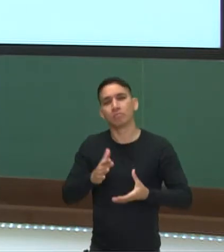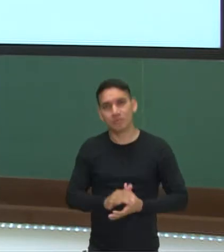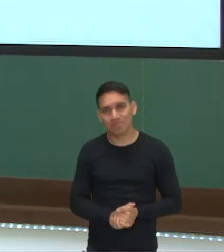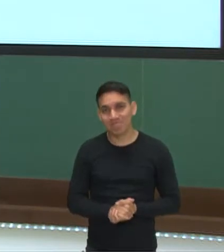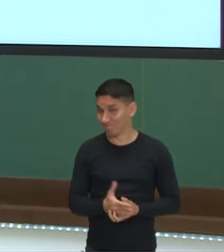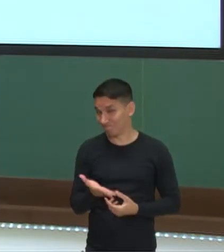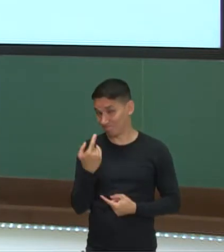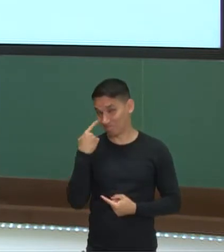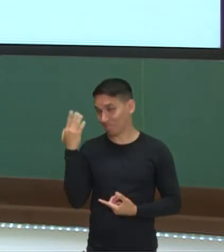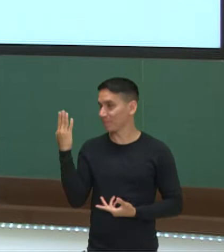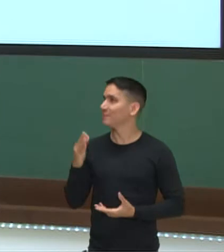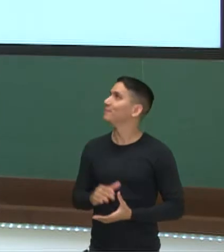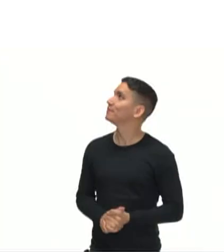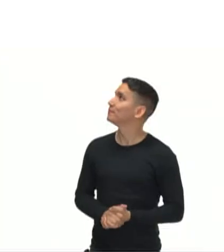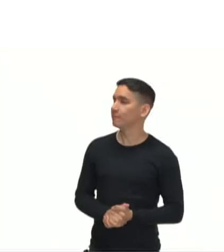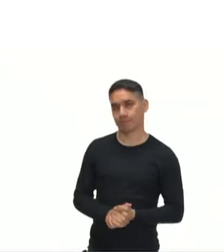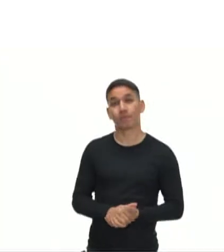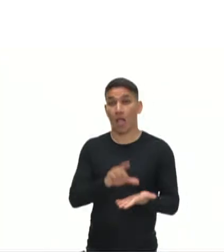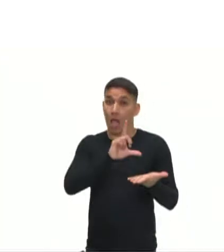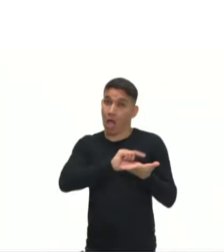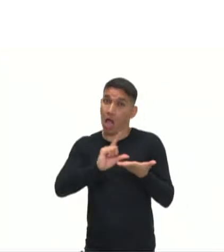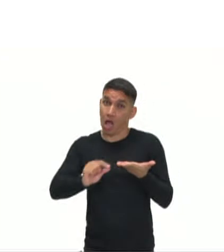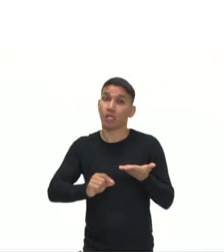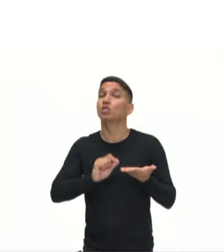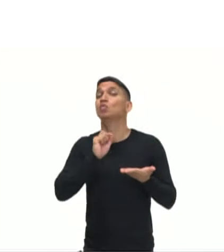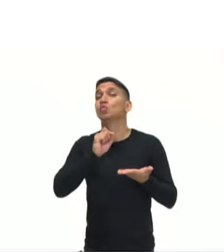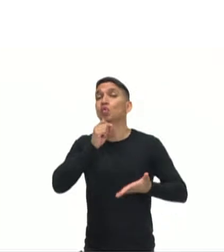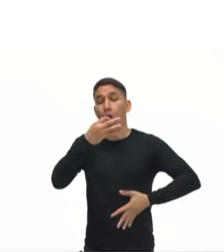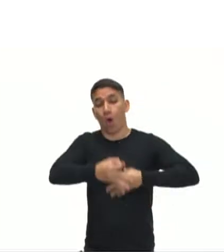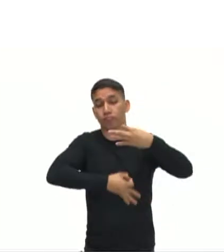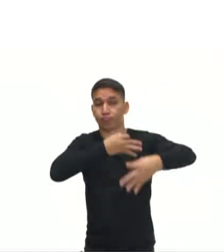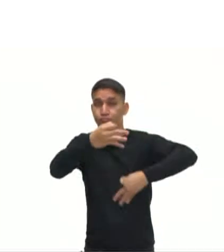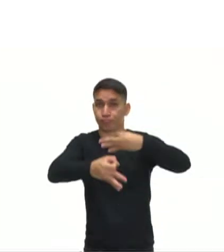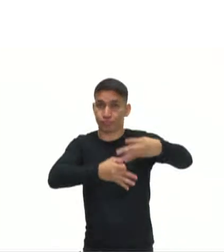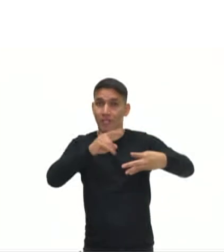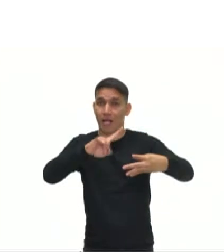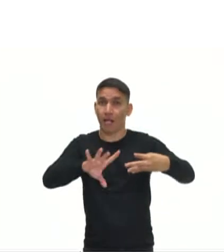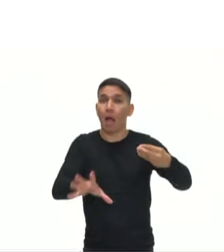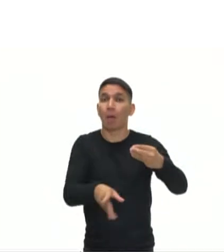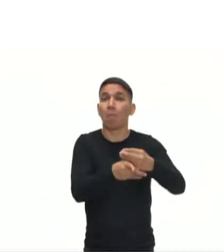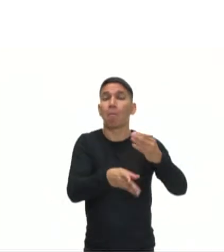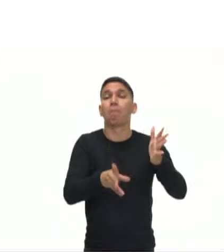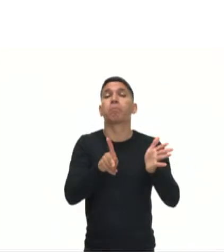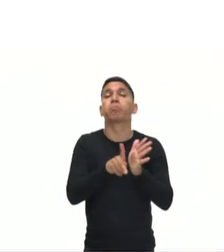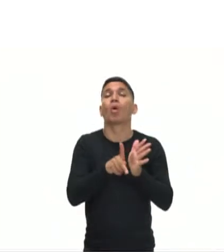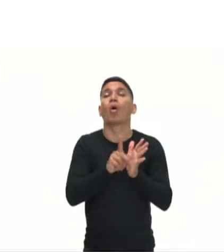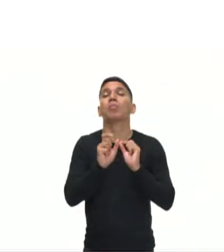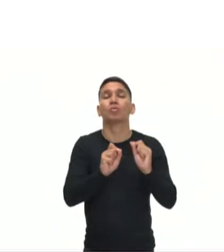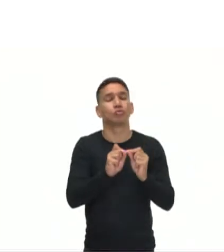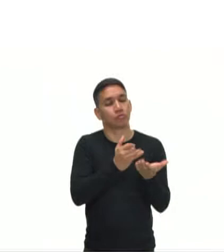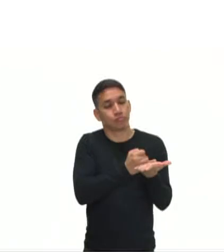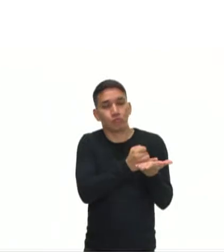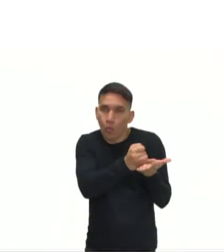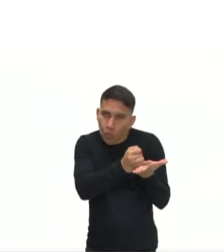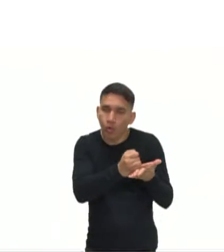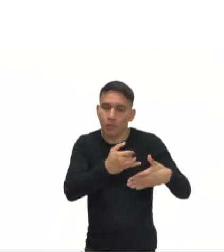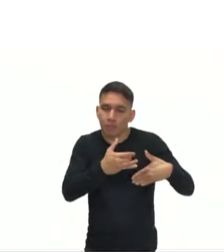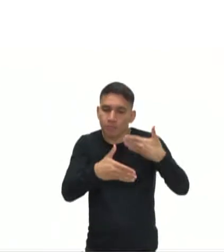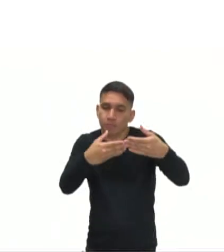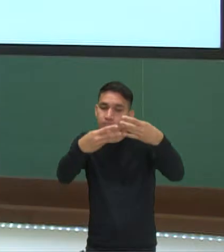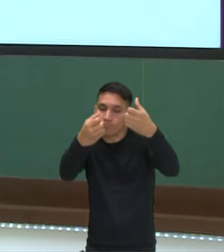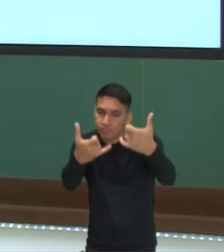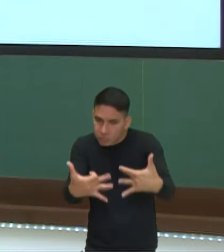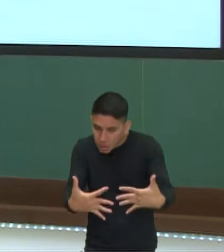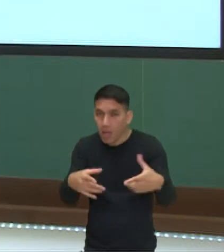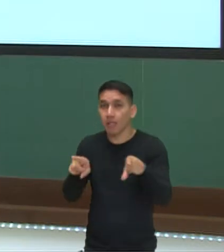Vamos lá? O artigo de opinião é um texto estruturado em introdução, desenvolvimento e conclusão, ou seja, é a